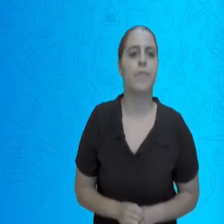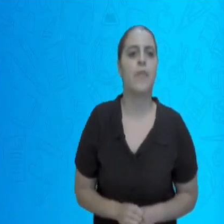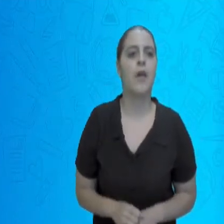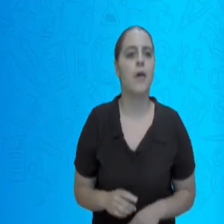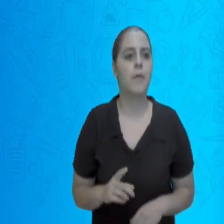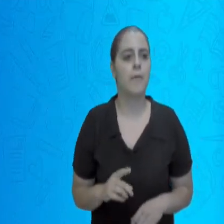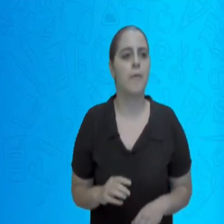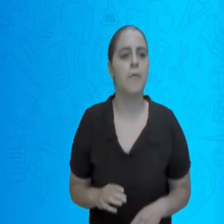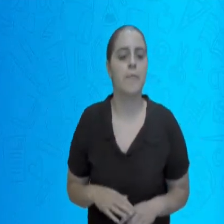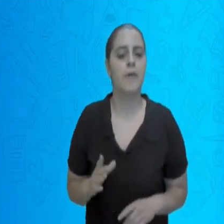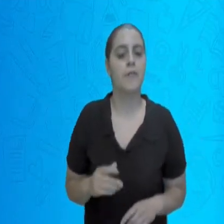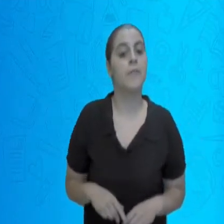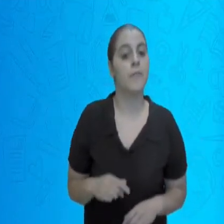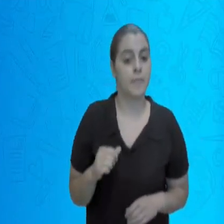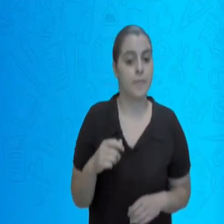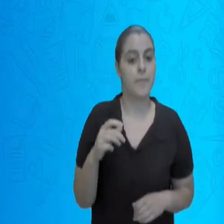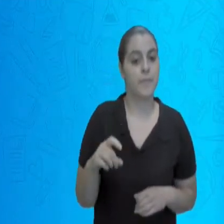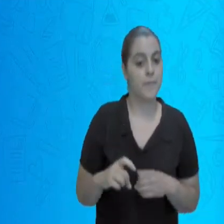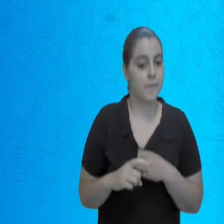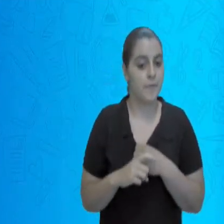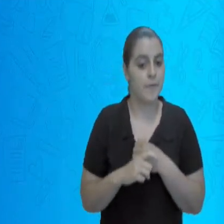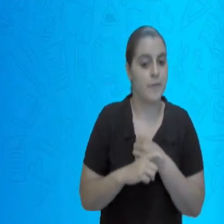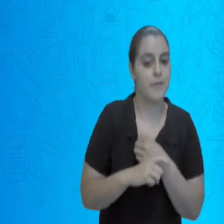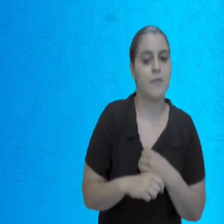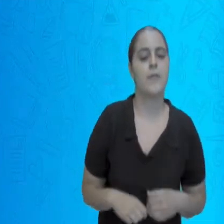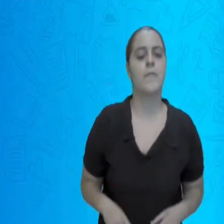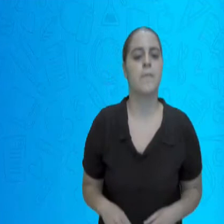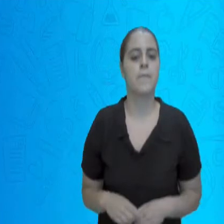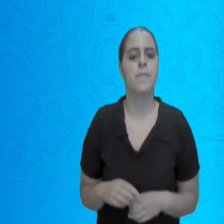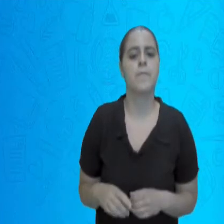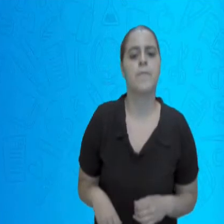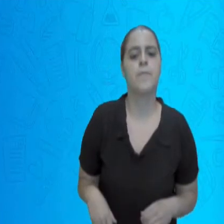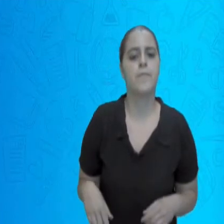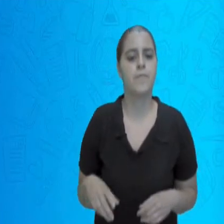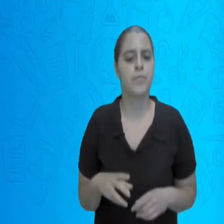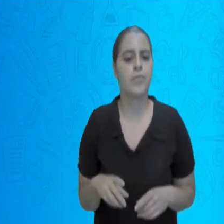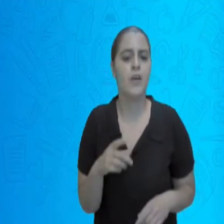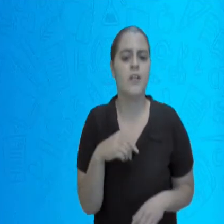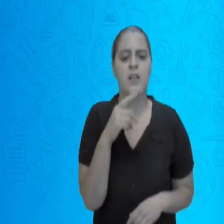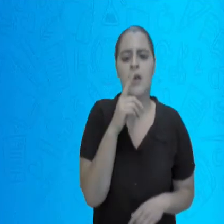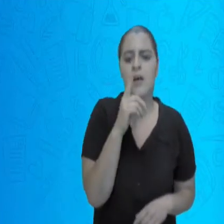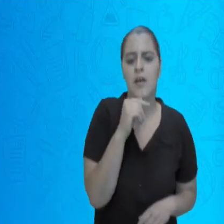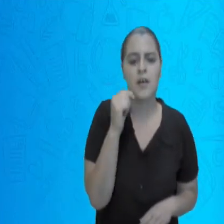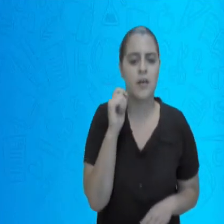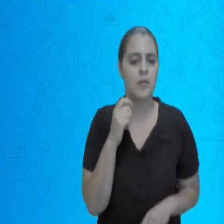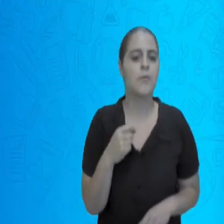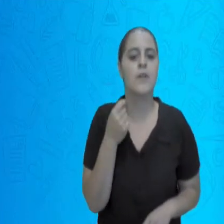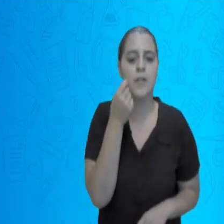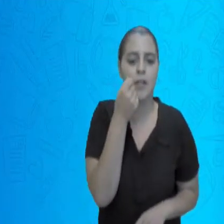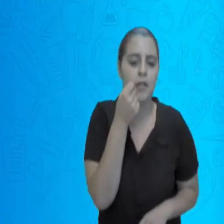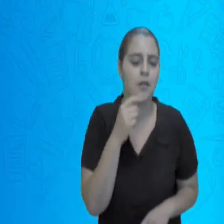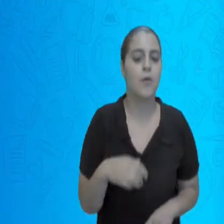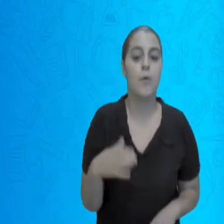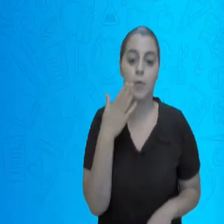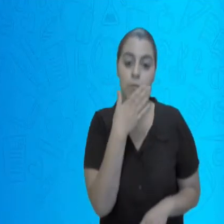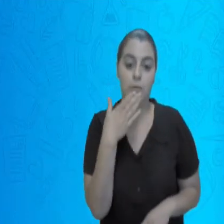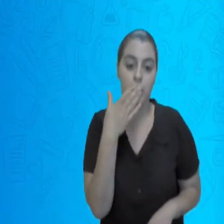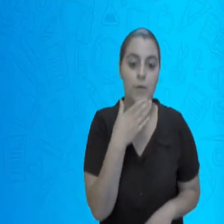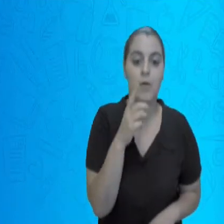Mas é um protista. Essa alga que está ali, tanto na água salgada quanto na alga doce, ela é um